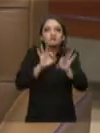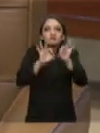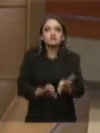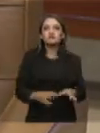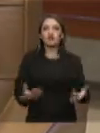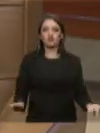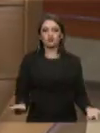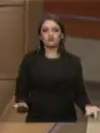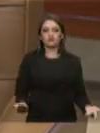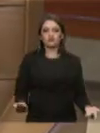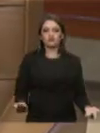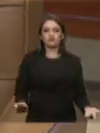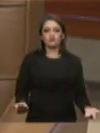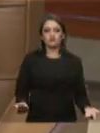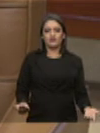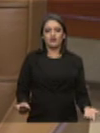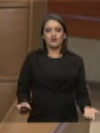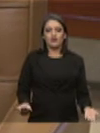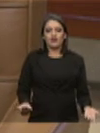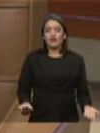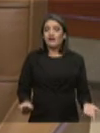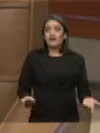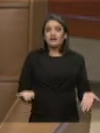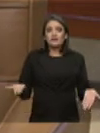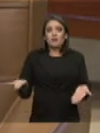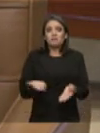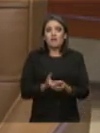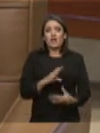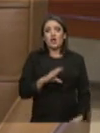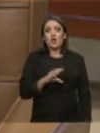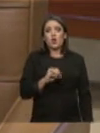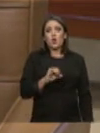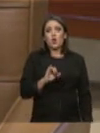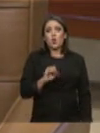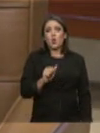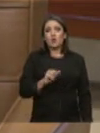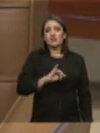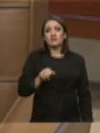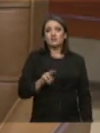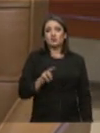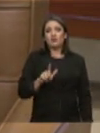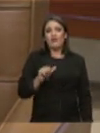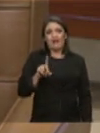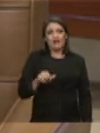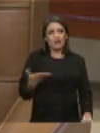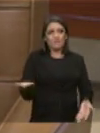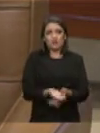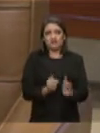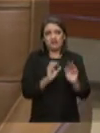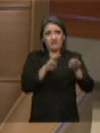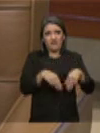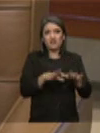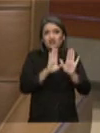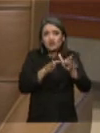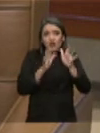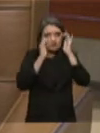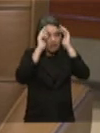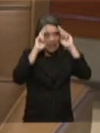Não pode haver essa projeção no tempo. A coisa julgada está sendo respeitada. Eu me lembrei